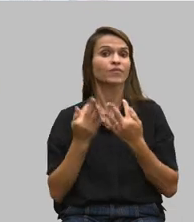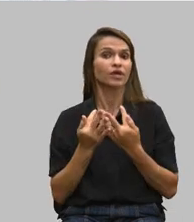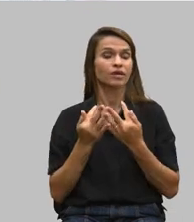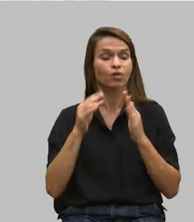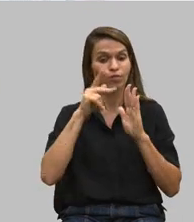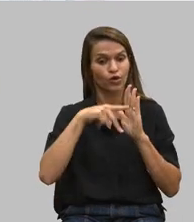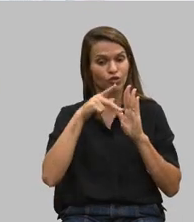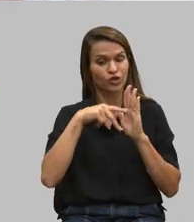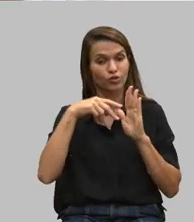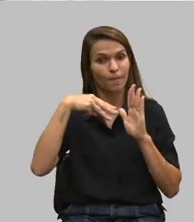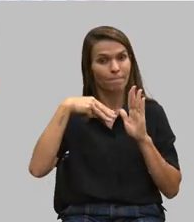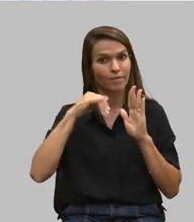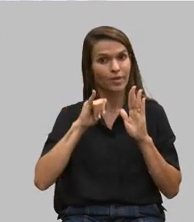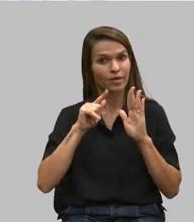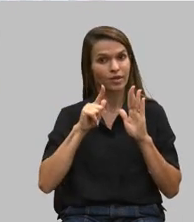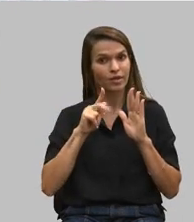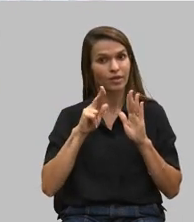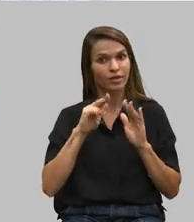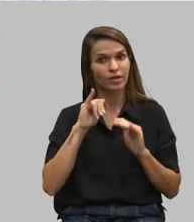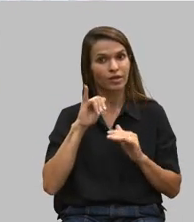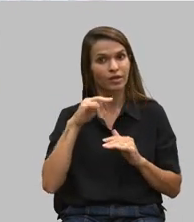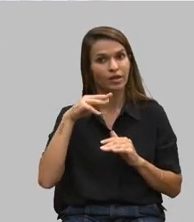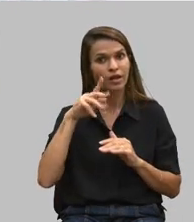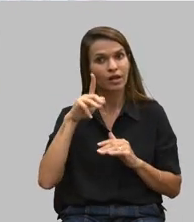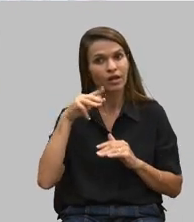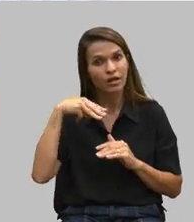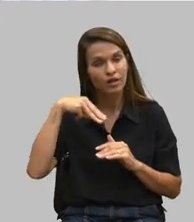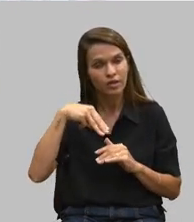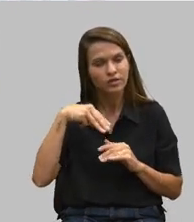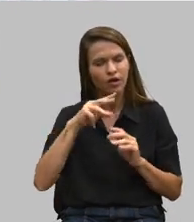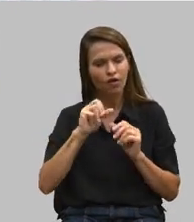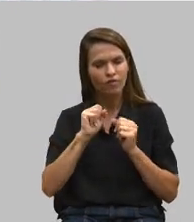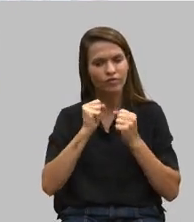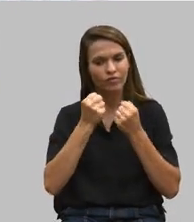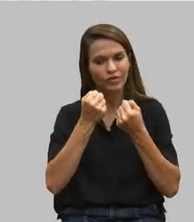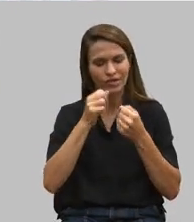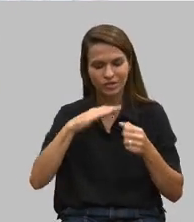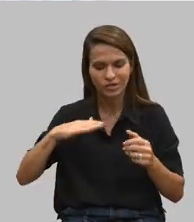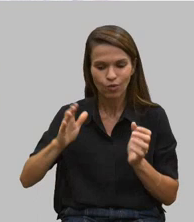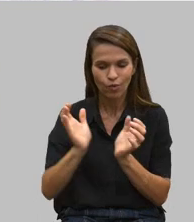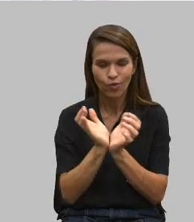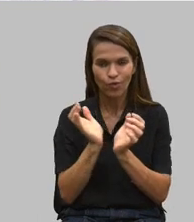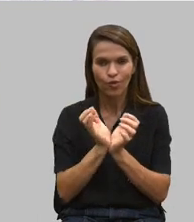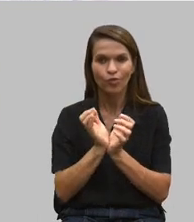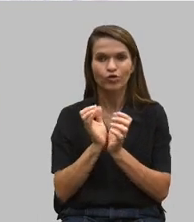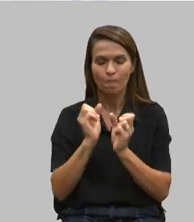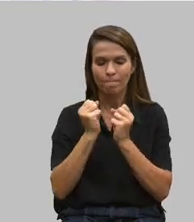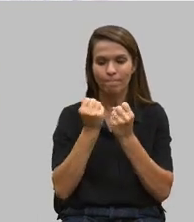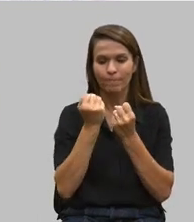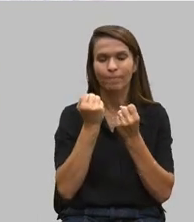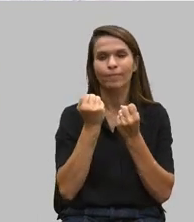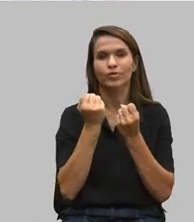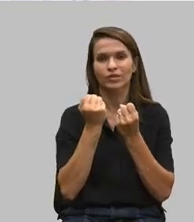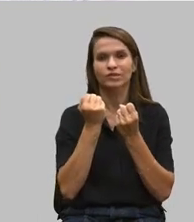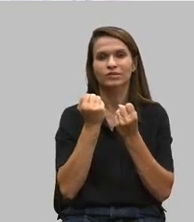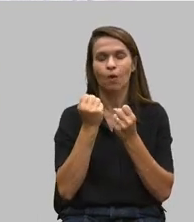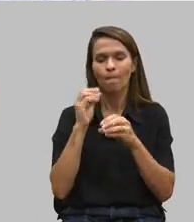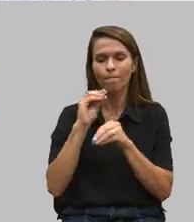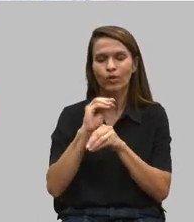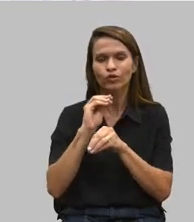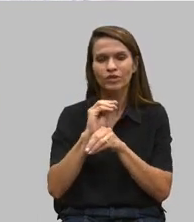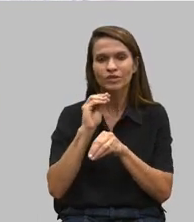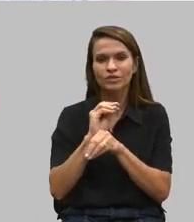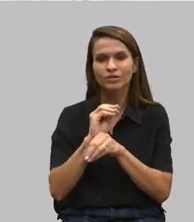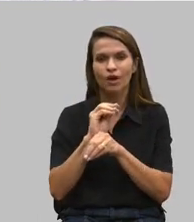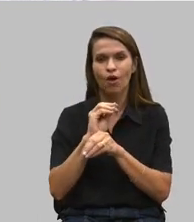Mel El reforçando ção aos adolescentes às crianças para